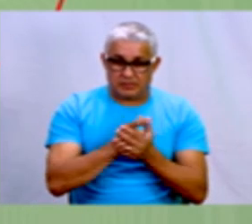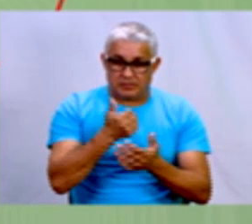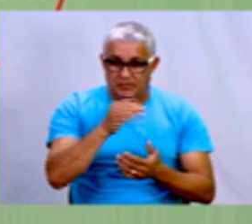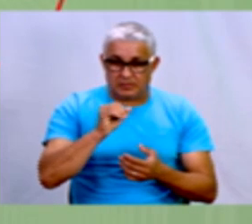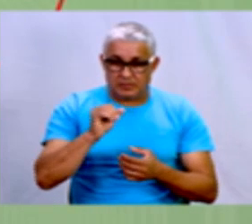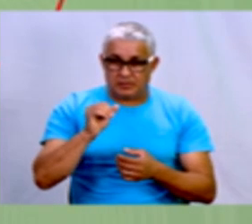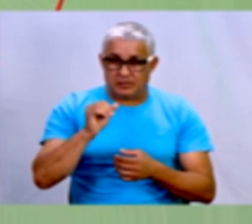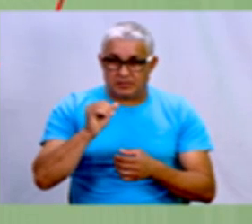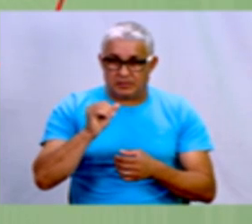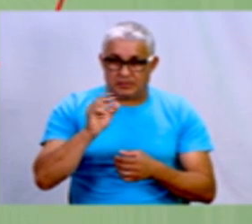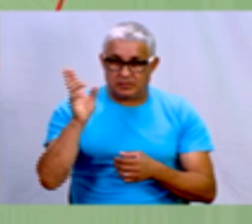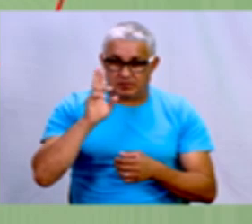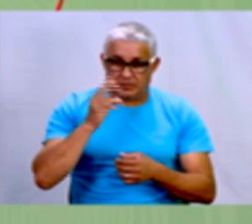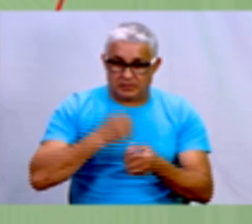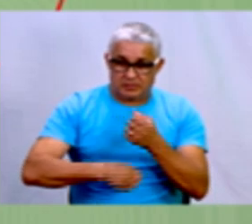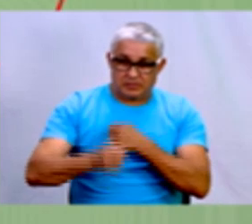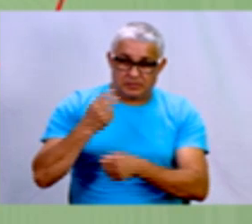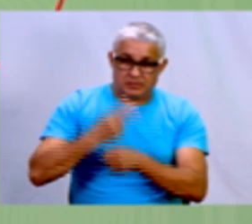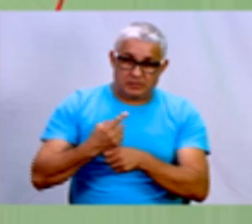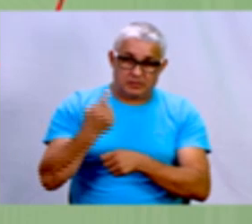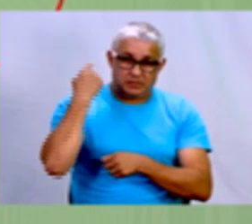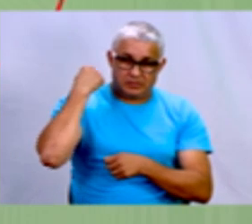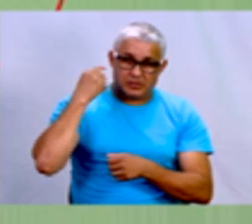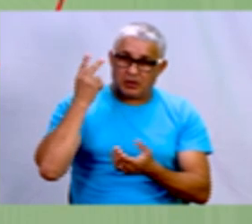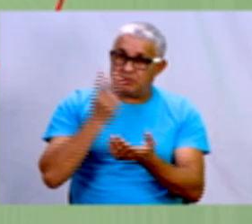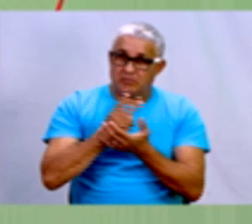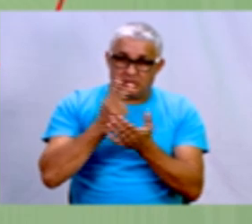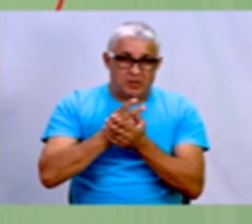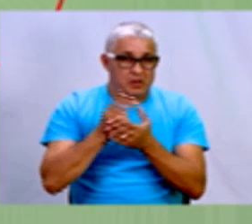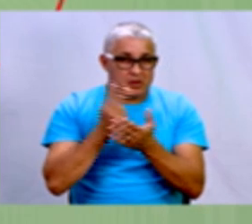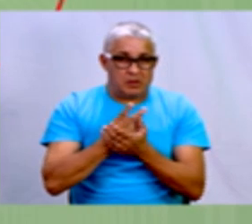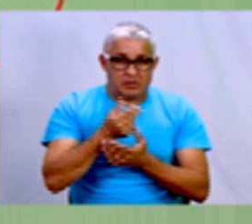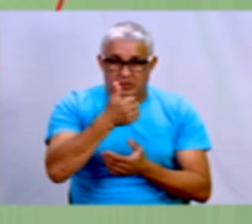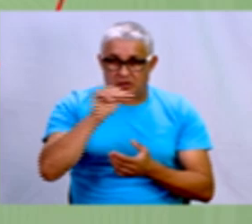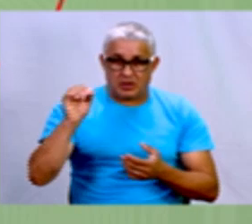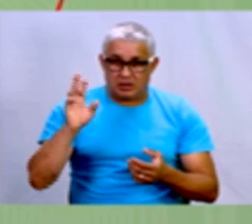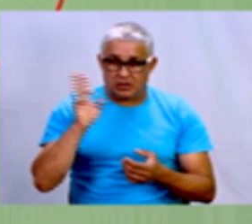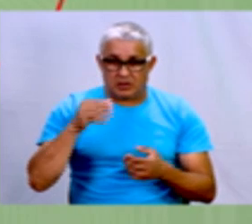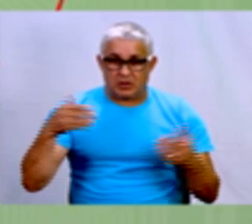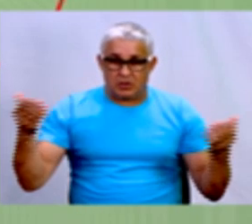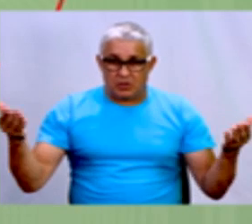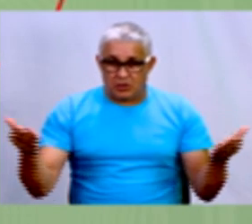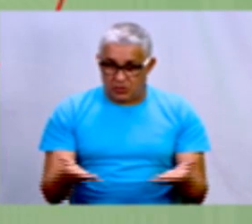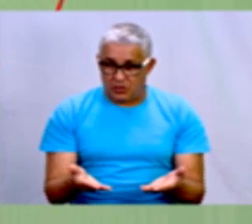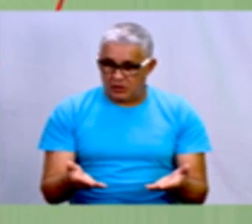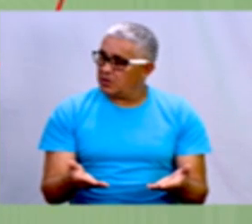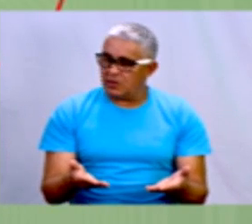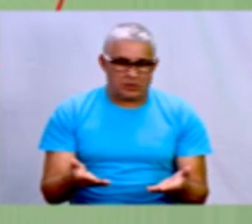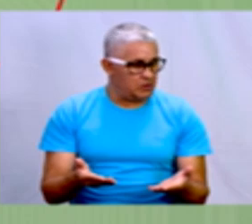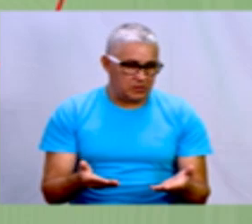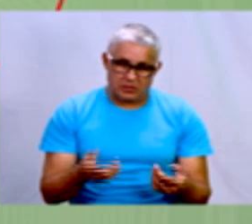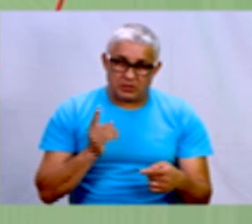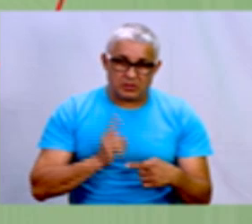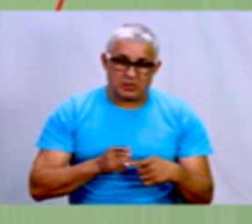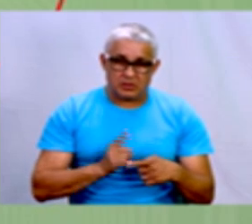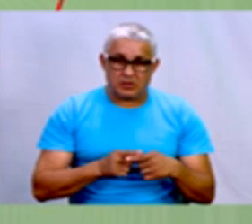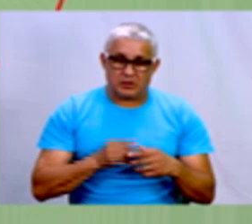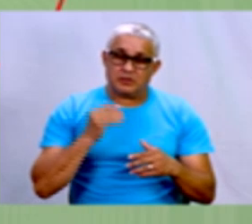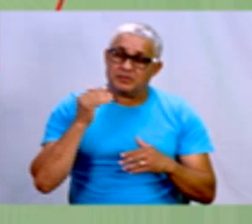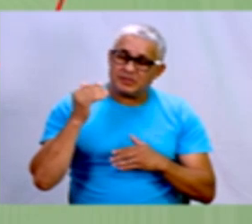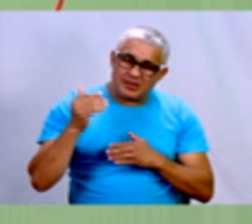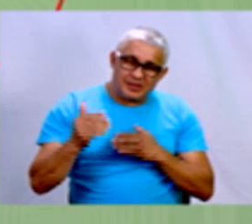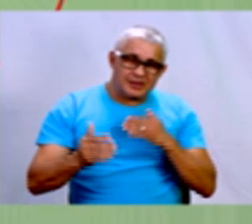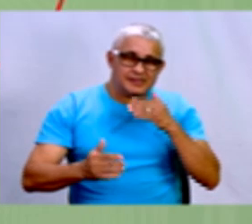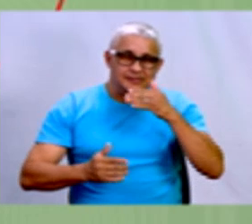R$100 há 2 anos atrás, não é a mesma coisa que a gente compra com R$100 nesse ano. Porque conforme vai passando